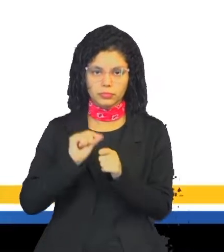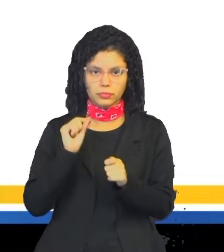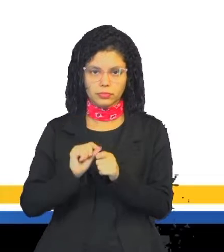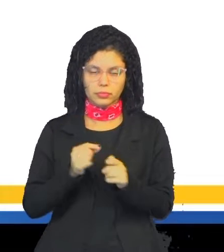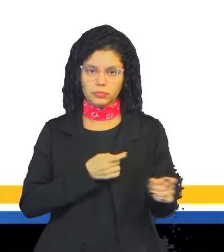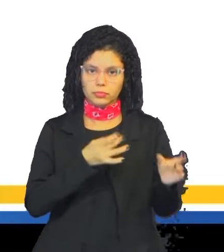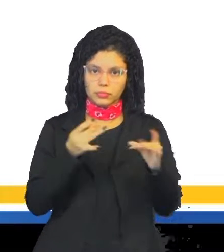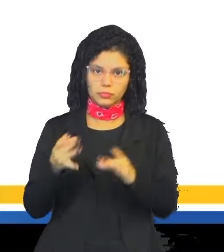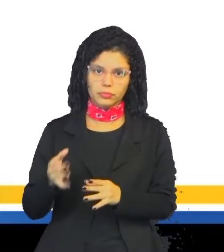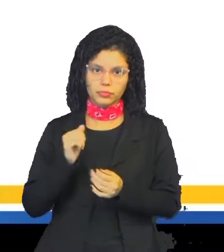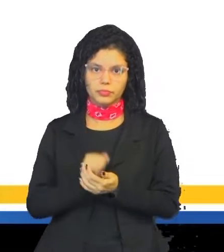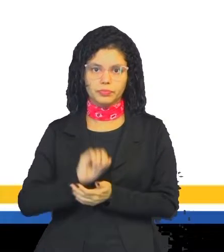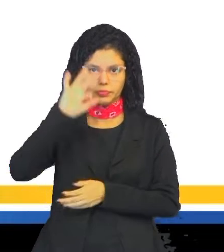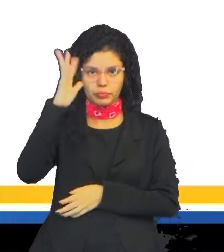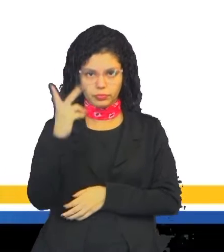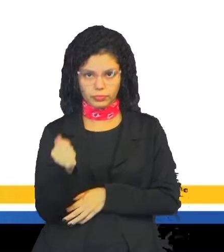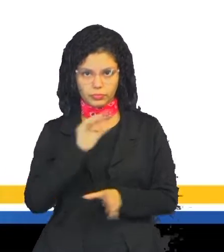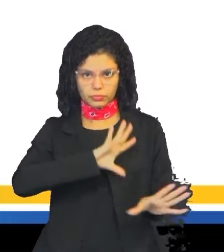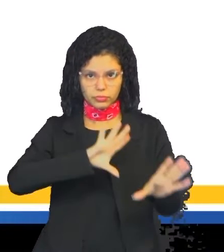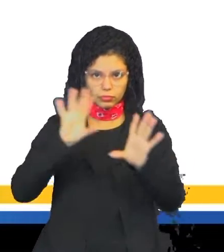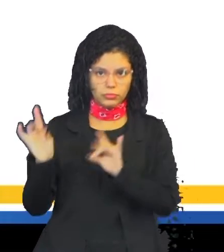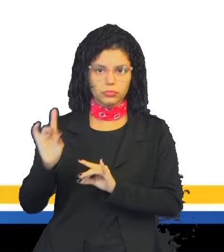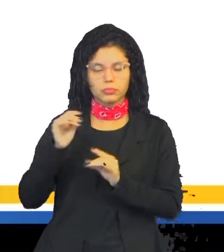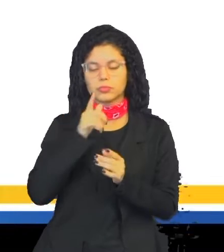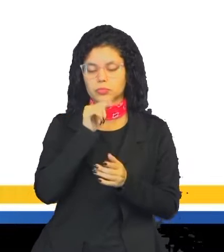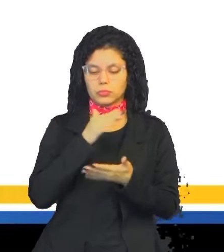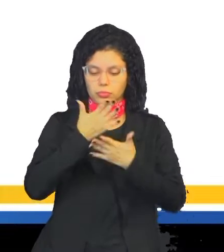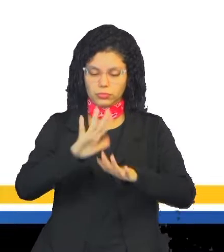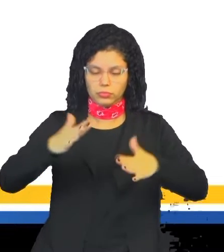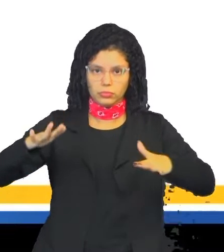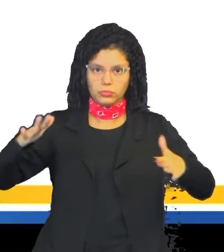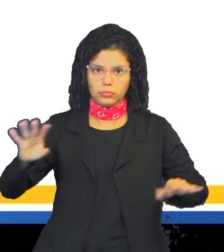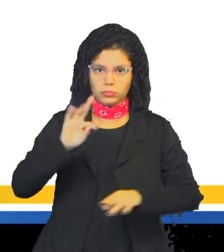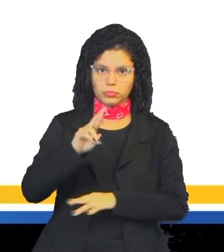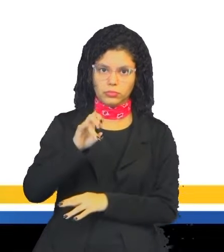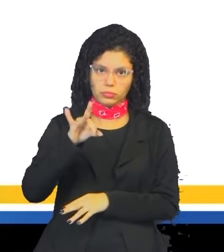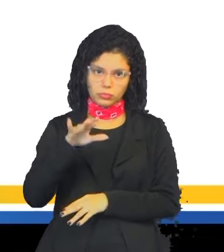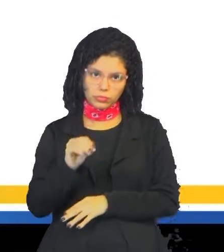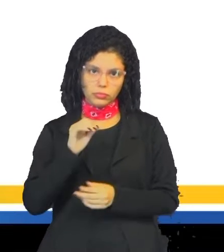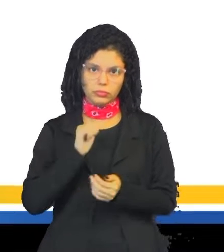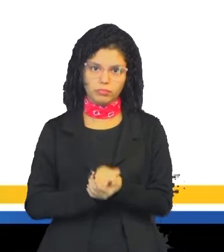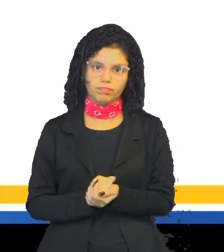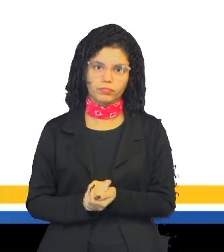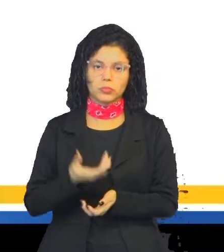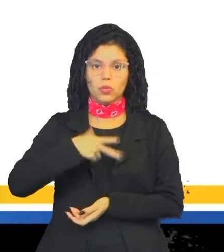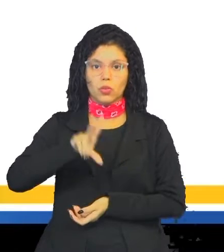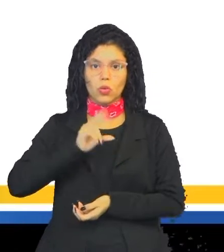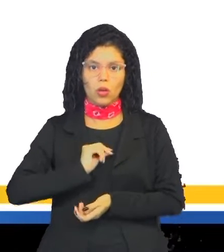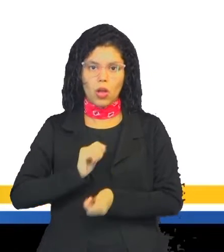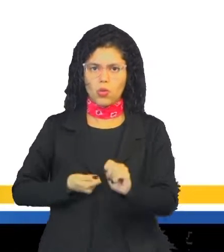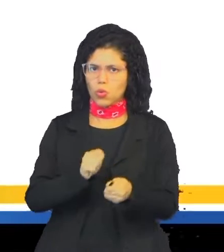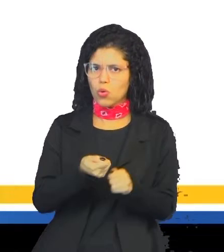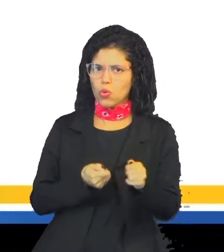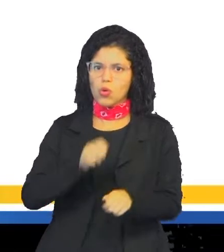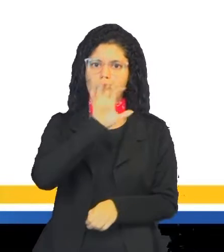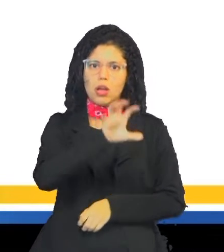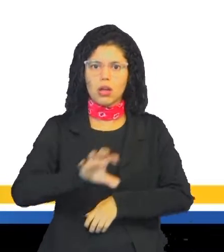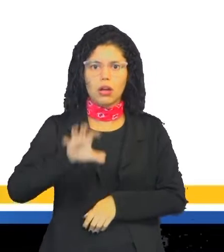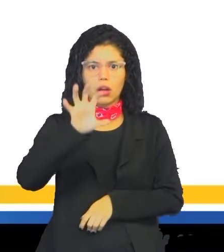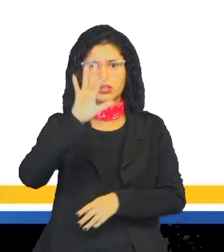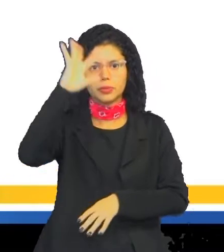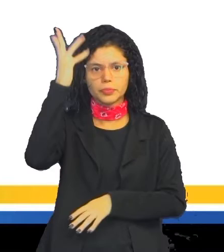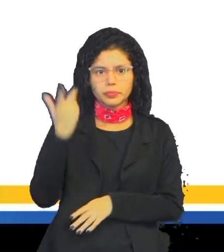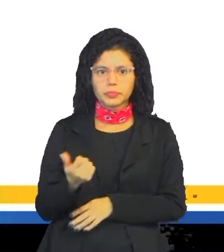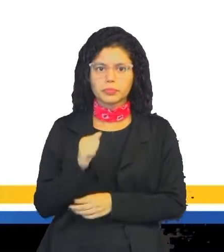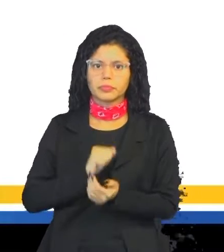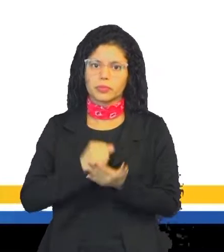de escravos africanos através do Oceano Atlântico. Os portugueses dominaram muitas regiões no litoral africano desde o século